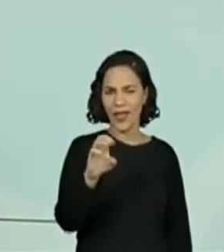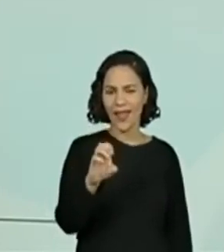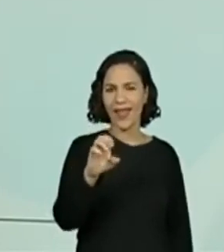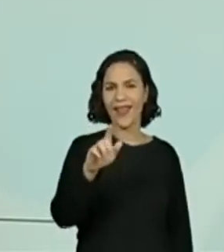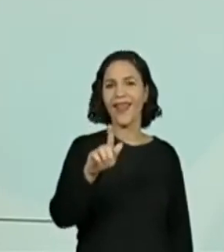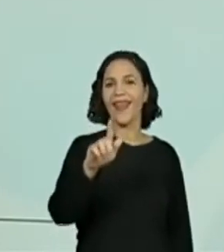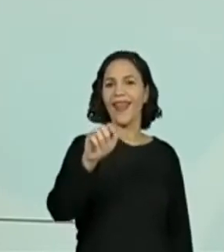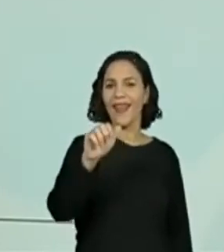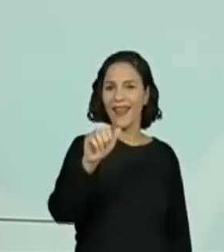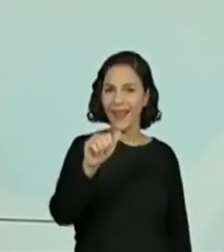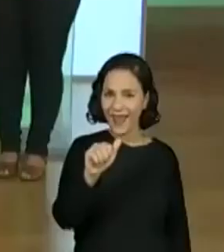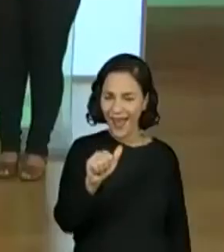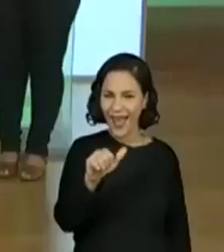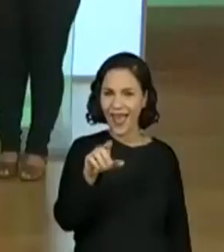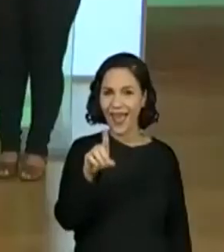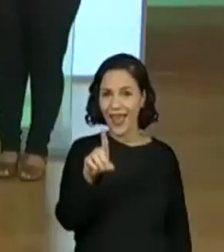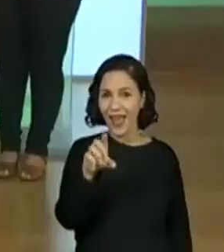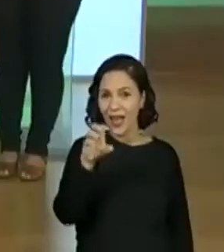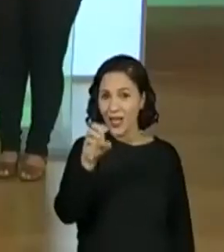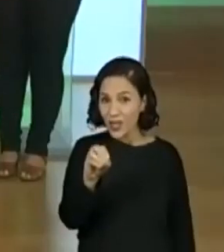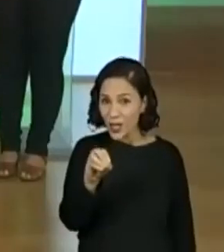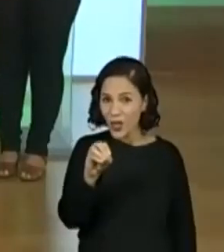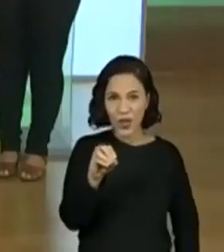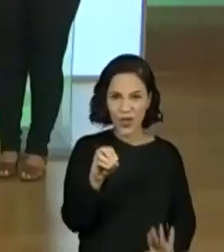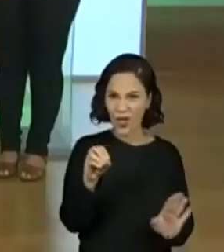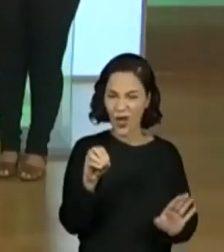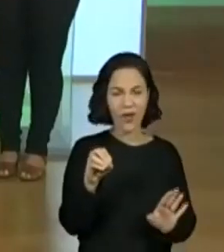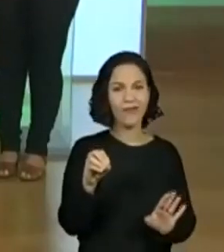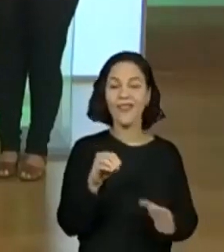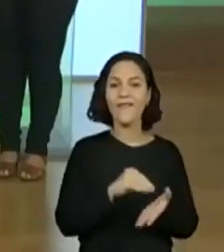Escorregador. O que está faltando aí, gente? Dor.